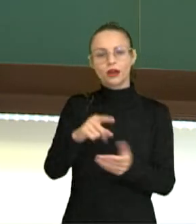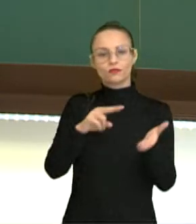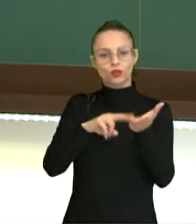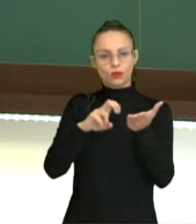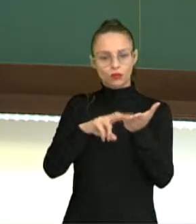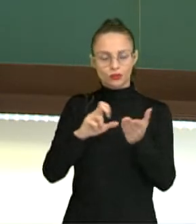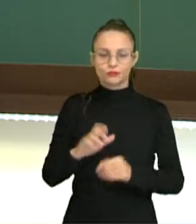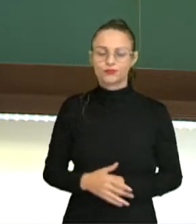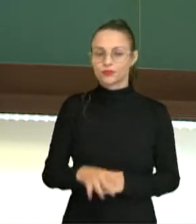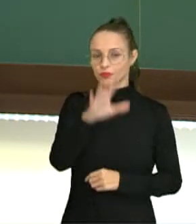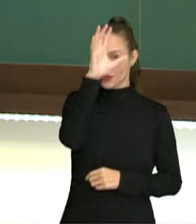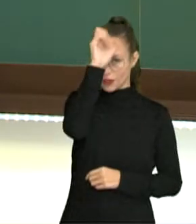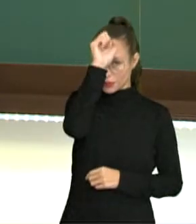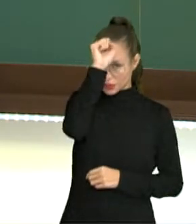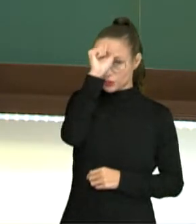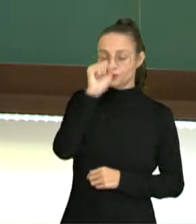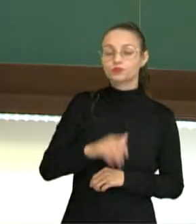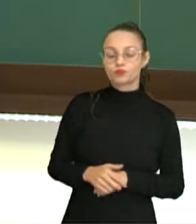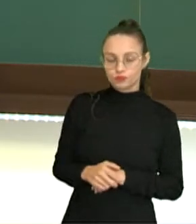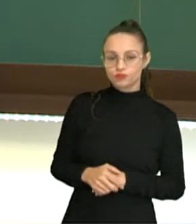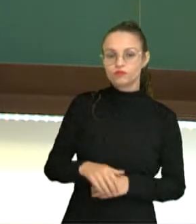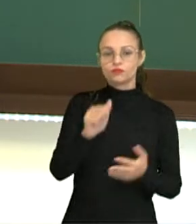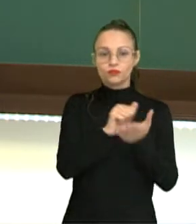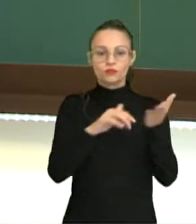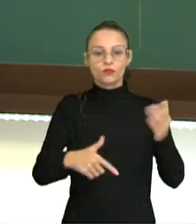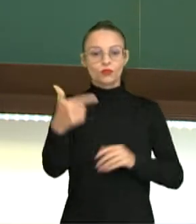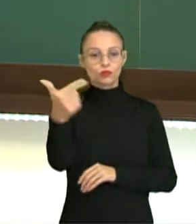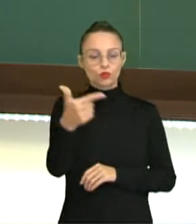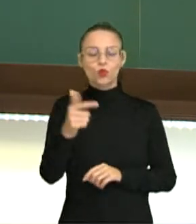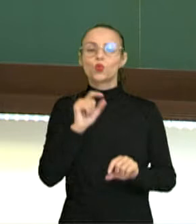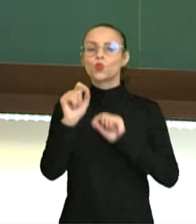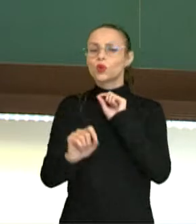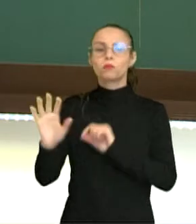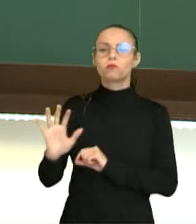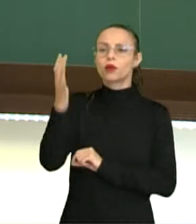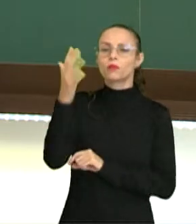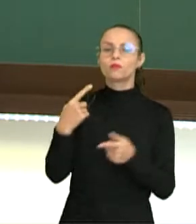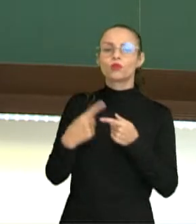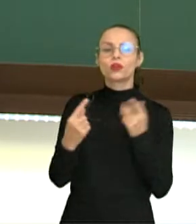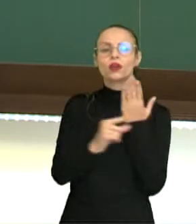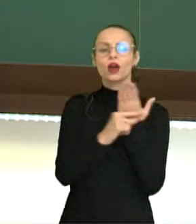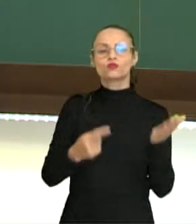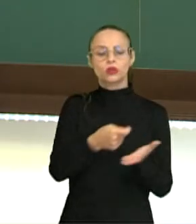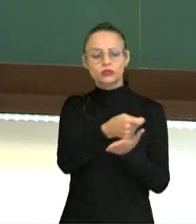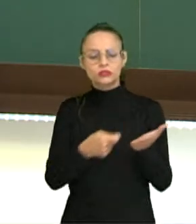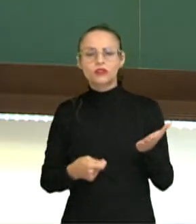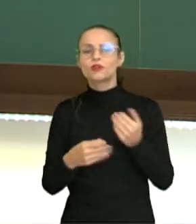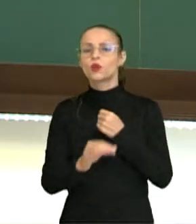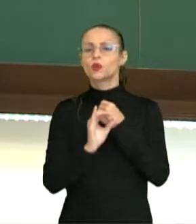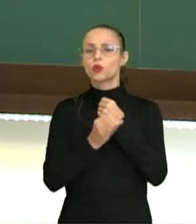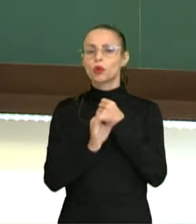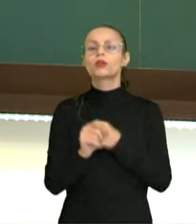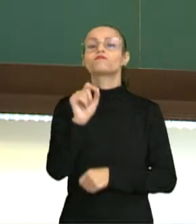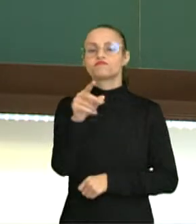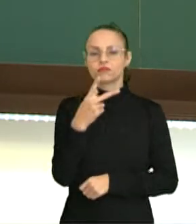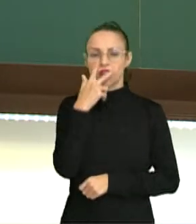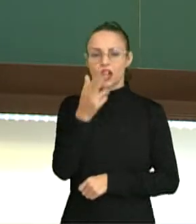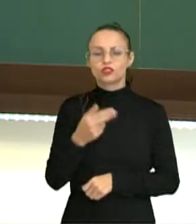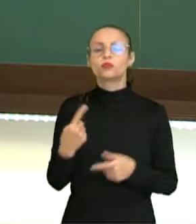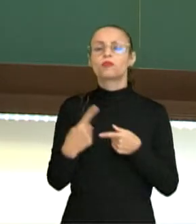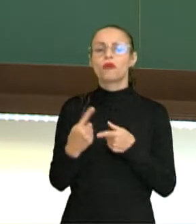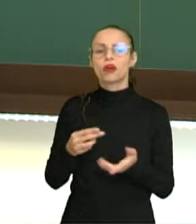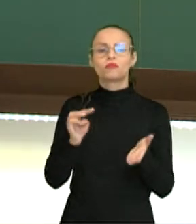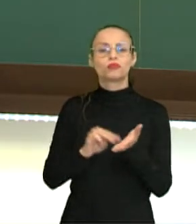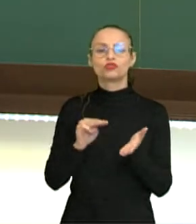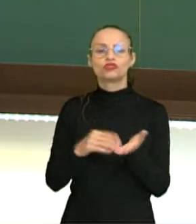Atividade 2. Qual o evento que impulsionou o cronista a escrever essa crônica? O que você acha que